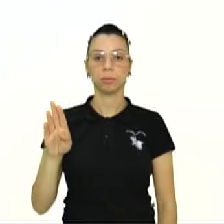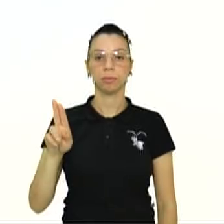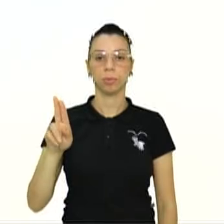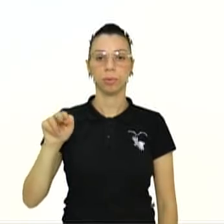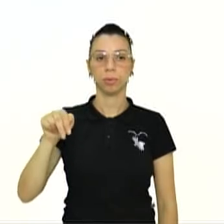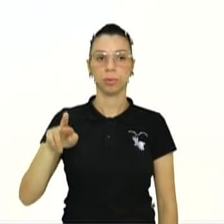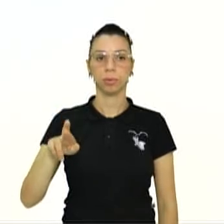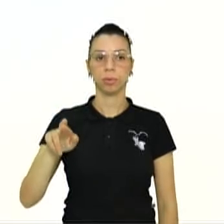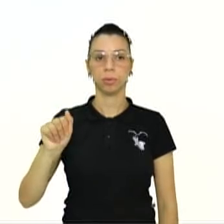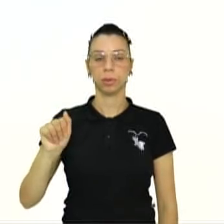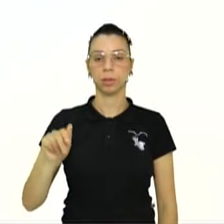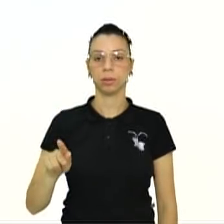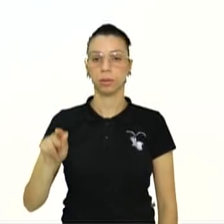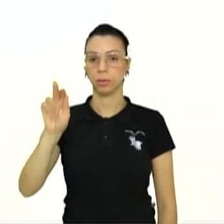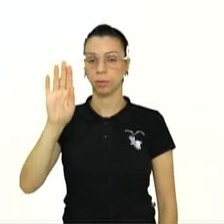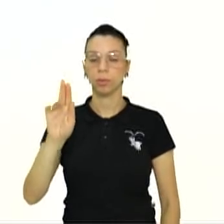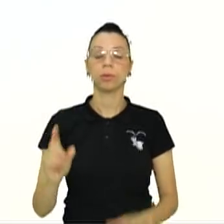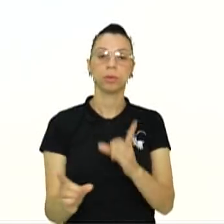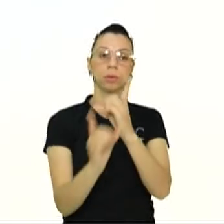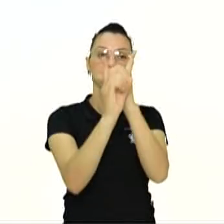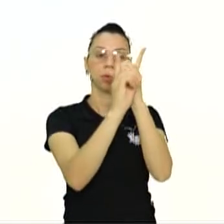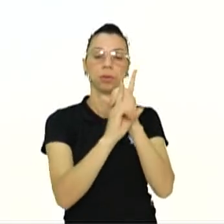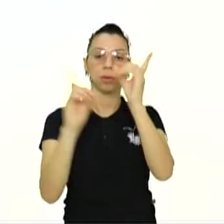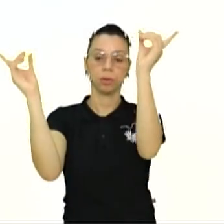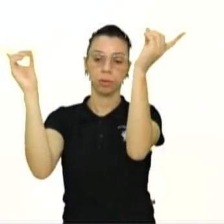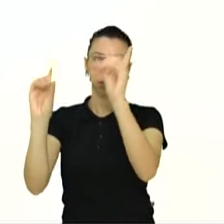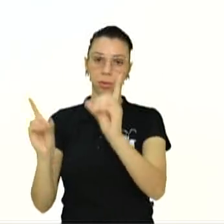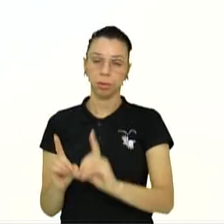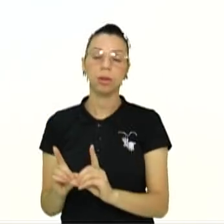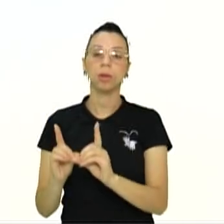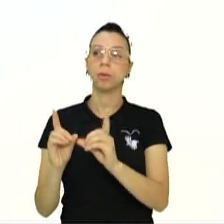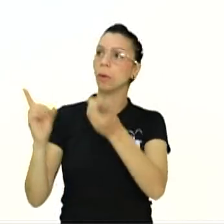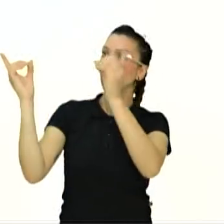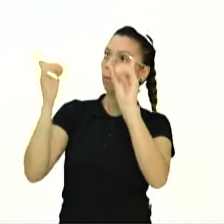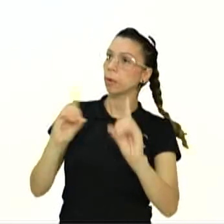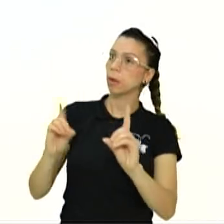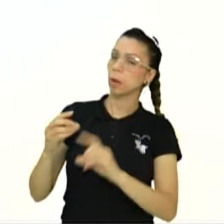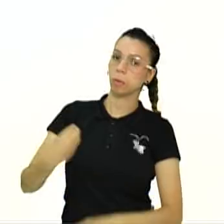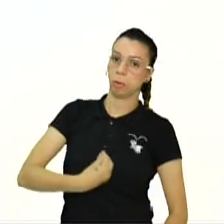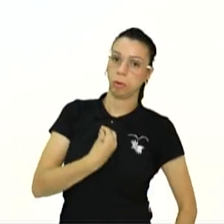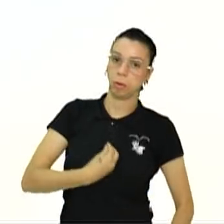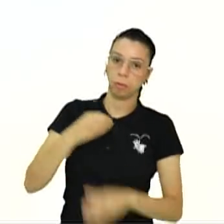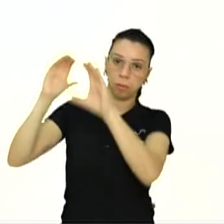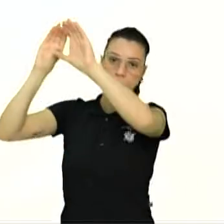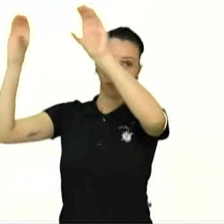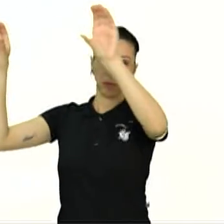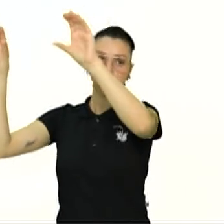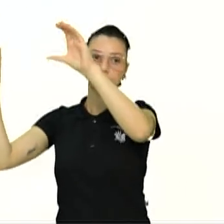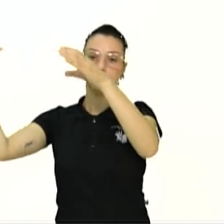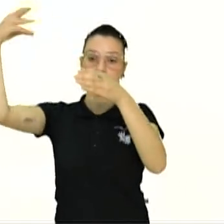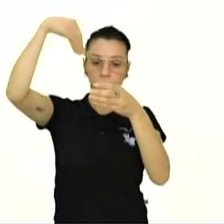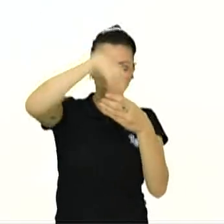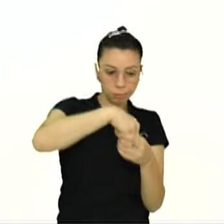que são encontrados como deuses encarnados, porque eles parecem ser tão